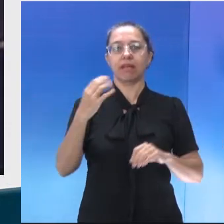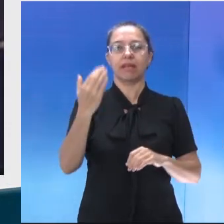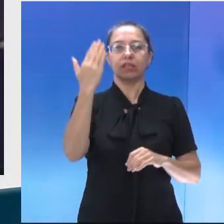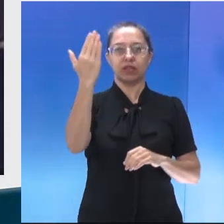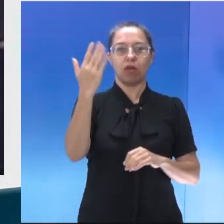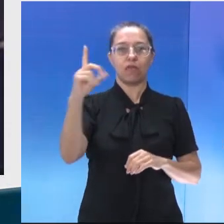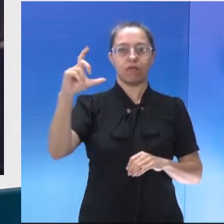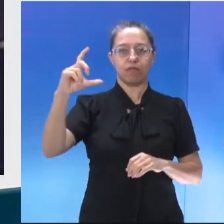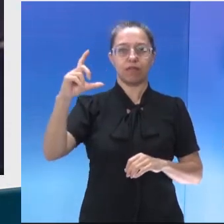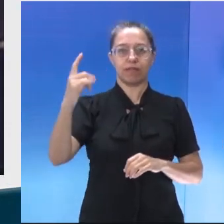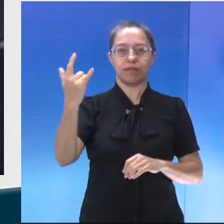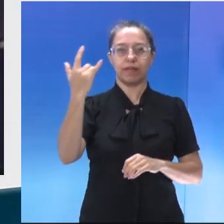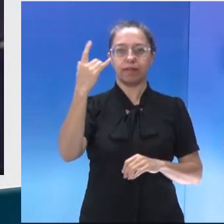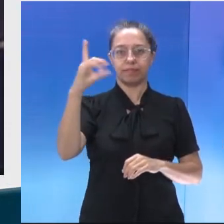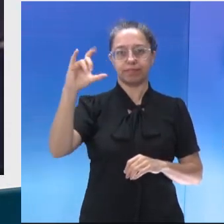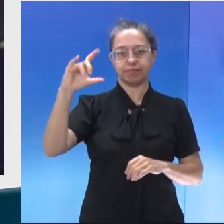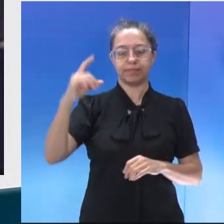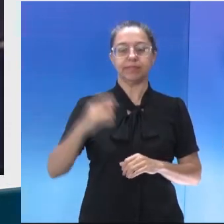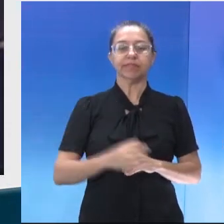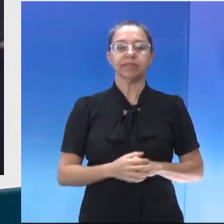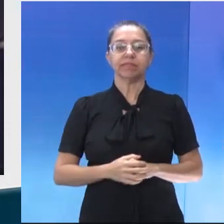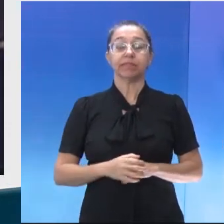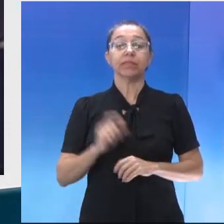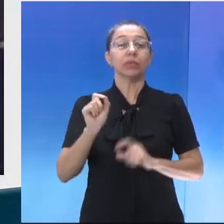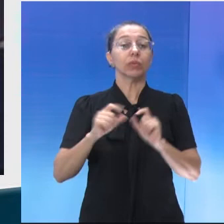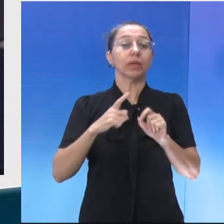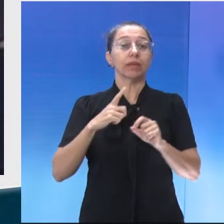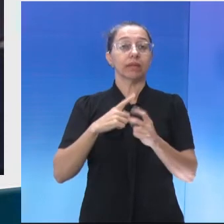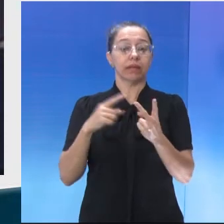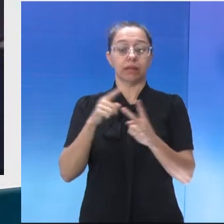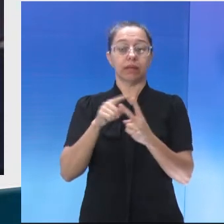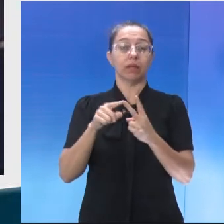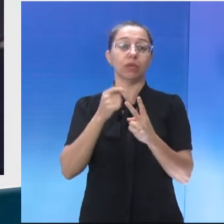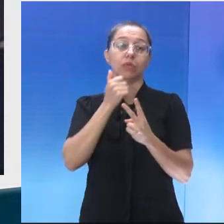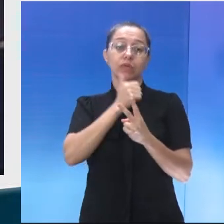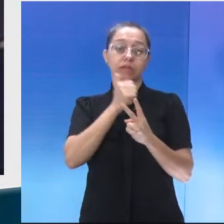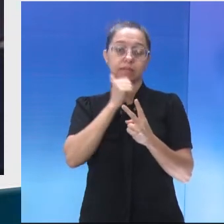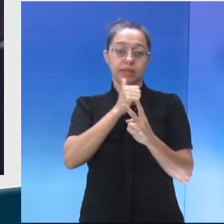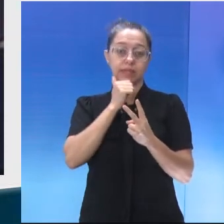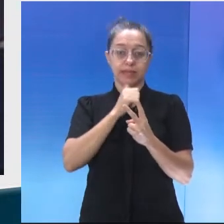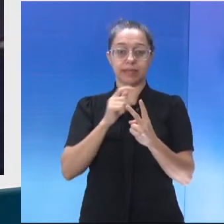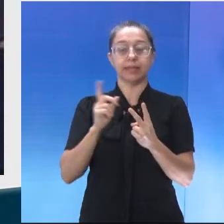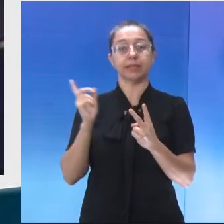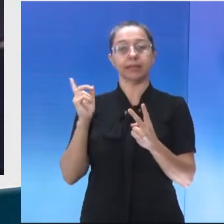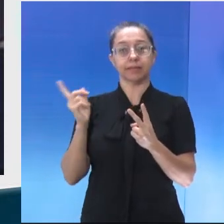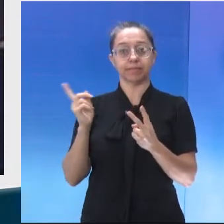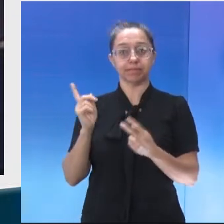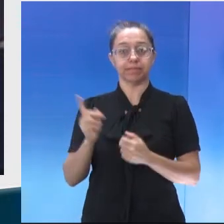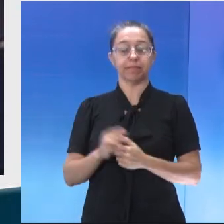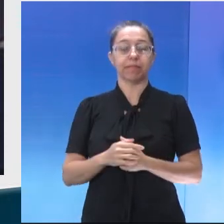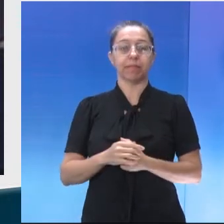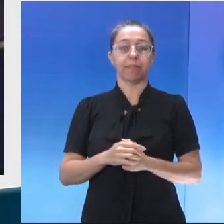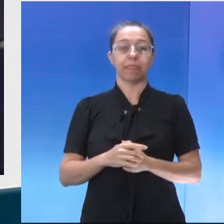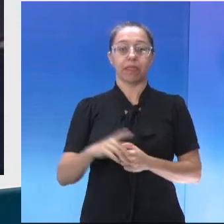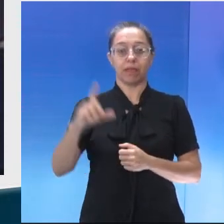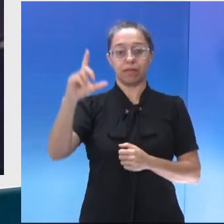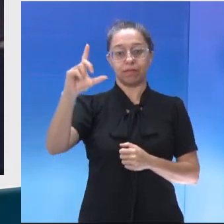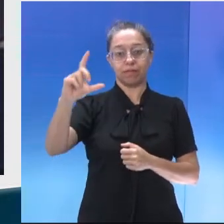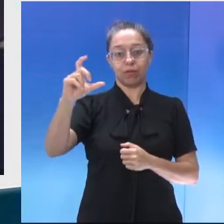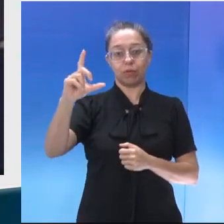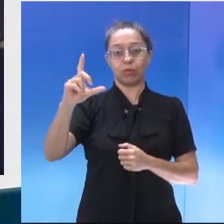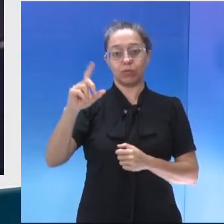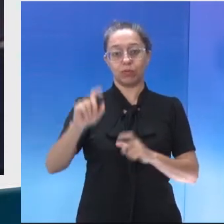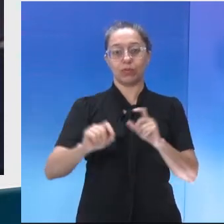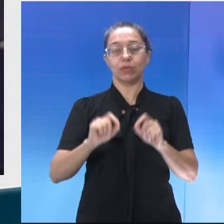que vocês estão observando aí, meninos? Nós temos aí duas garotas, né? E essas garotas estão tirando